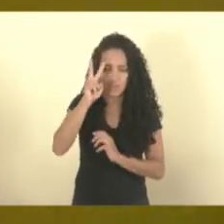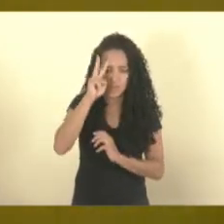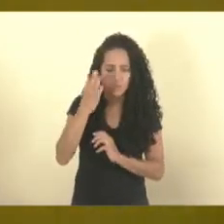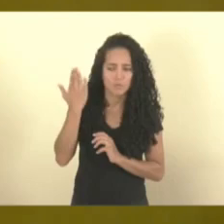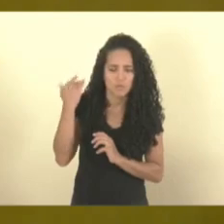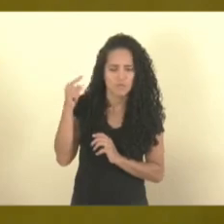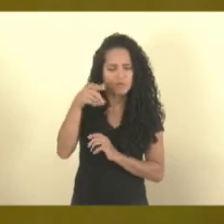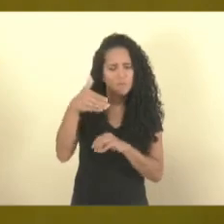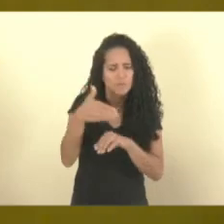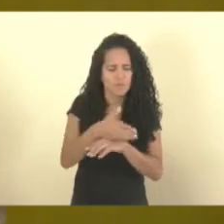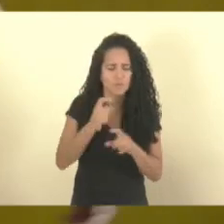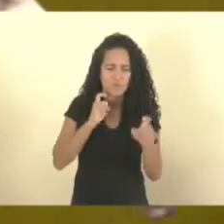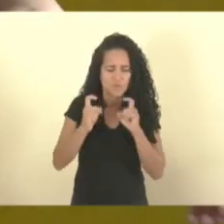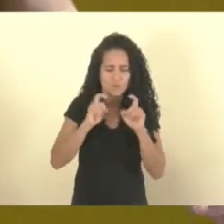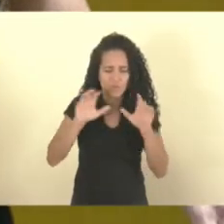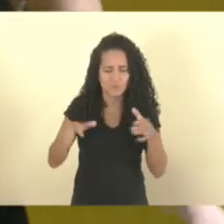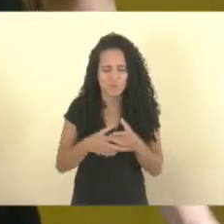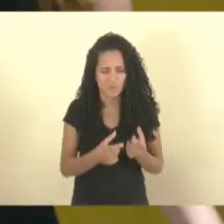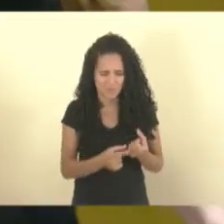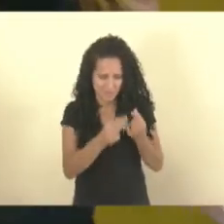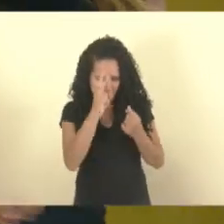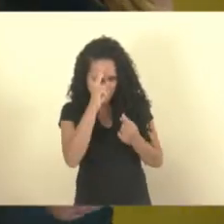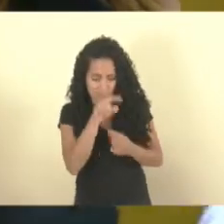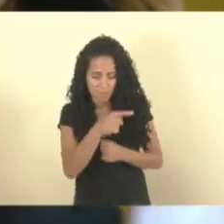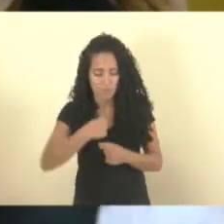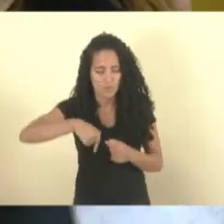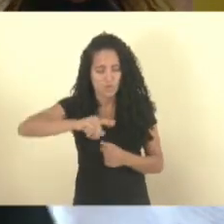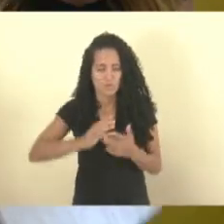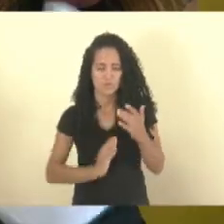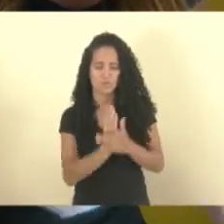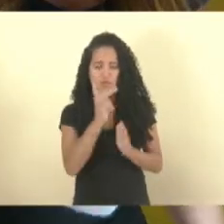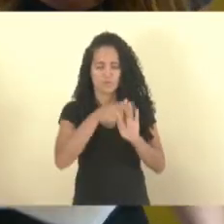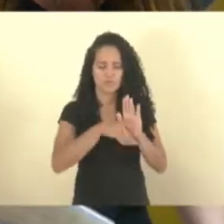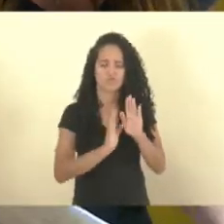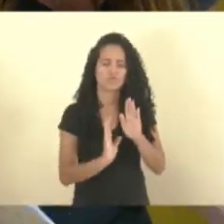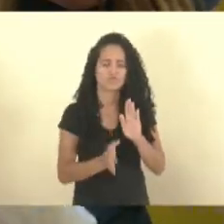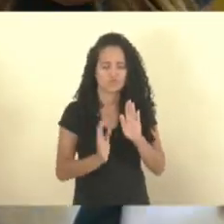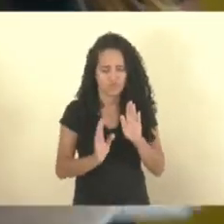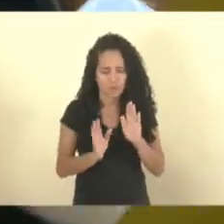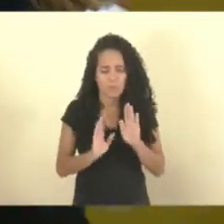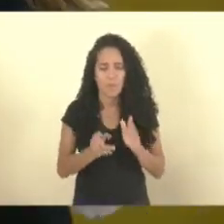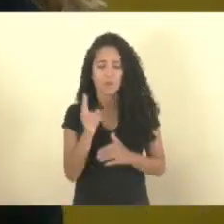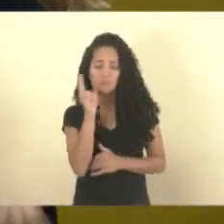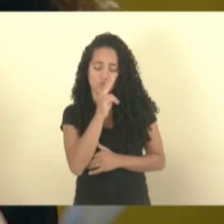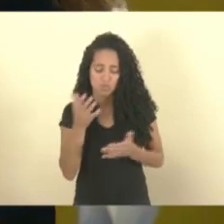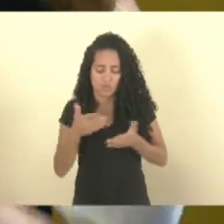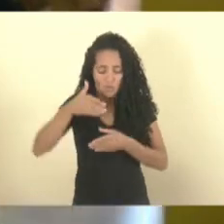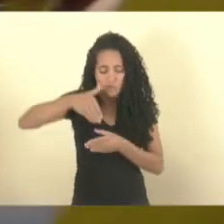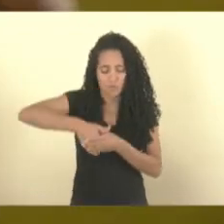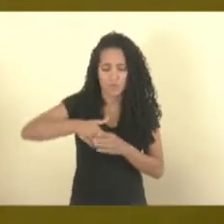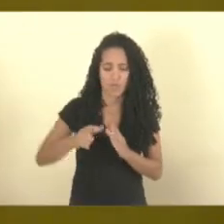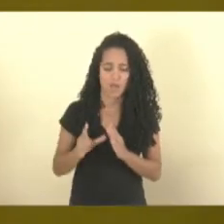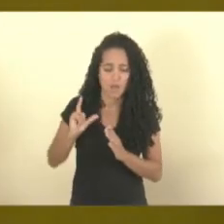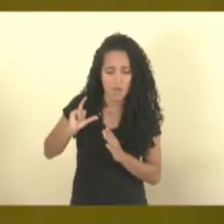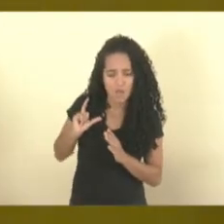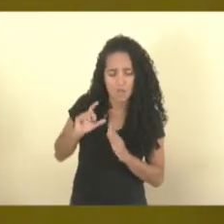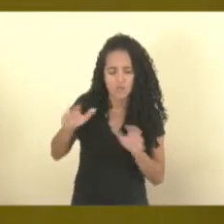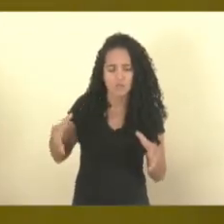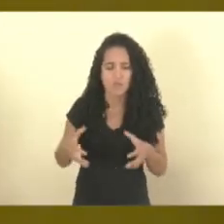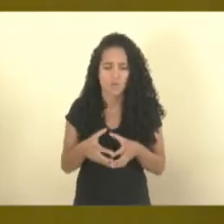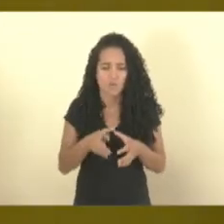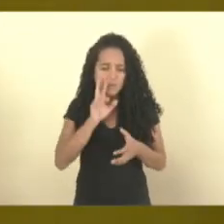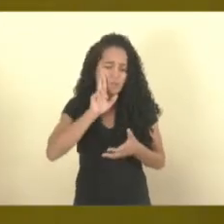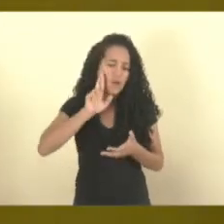Excelência participou da reunião de Comissão de Finanças e nós aprovamos já esse projeto da Comissão de Finanças, mas como ele teve urgência, antes do parecer da comissão